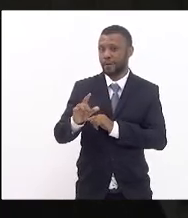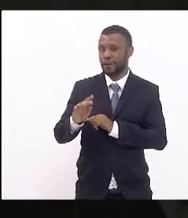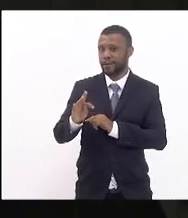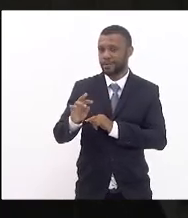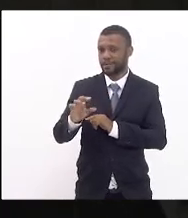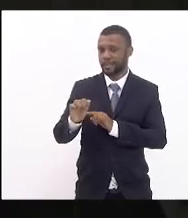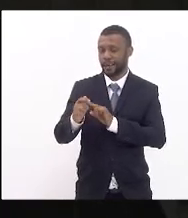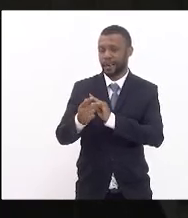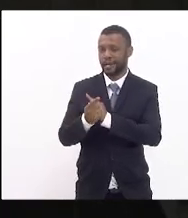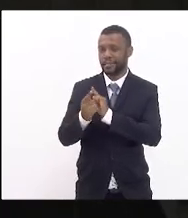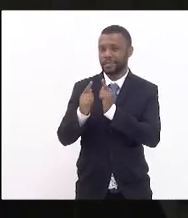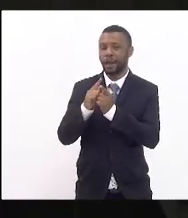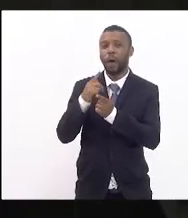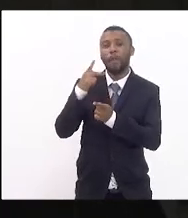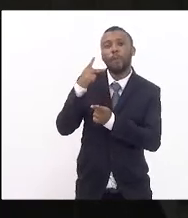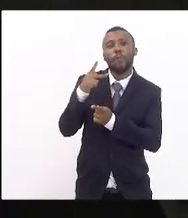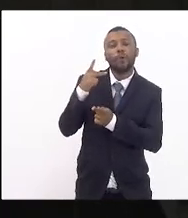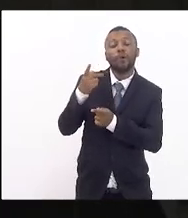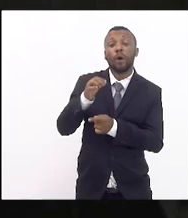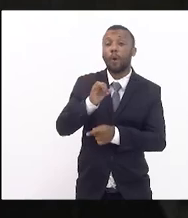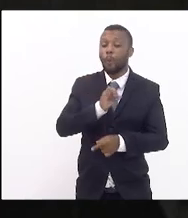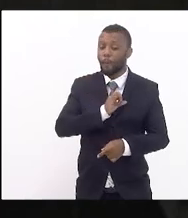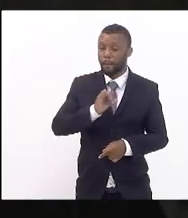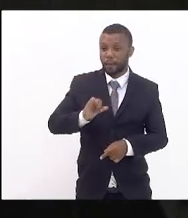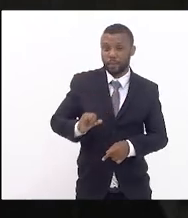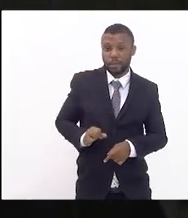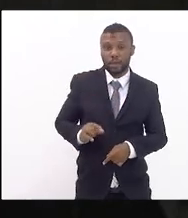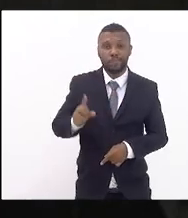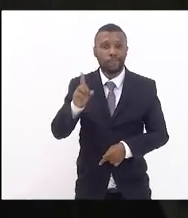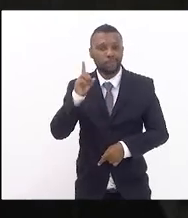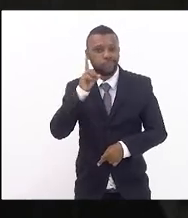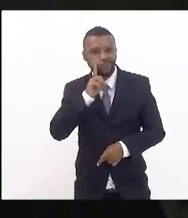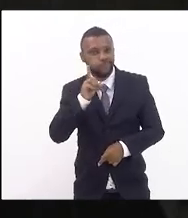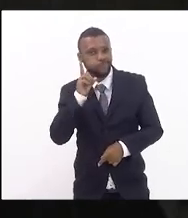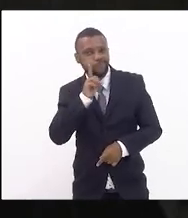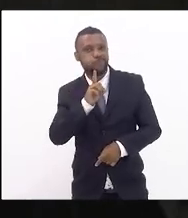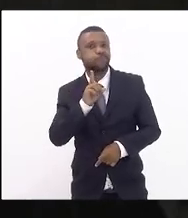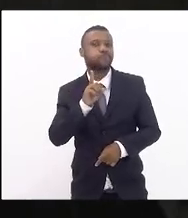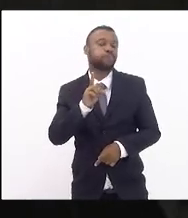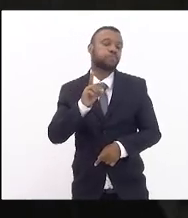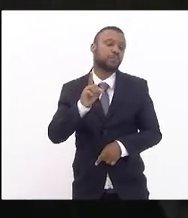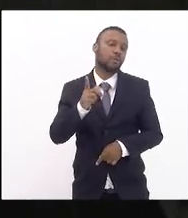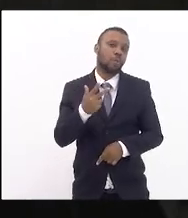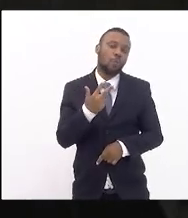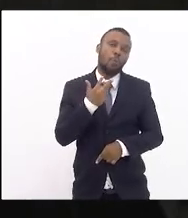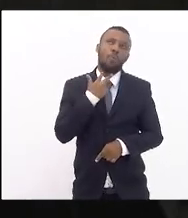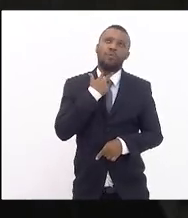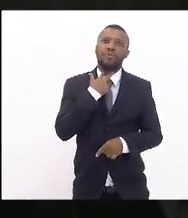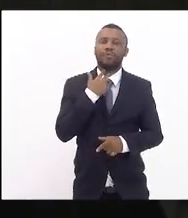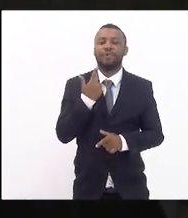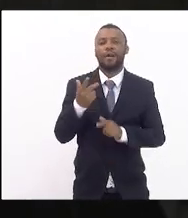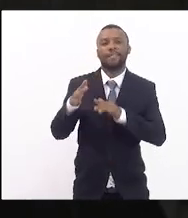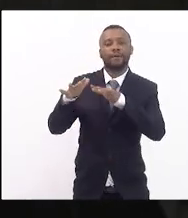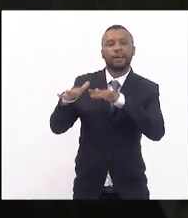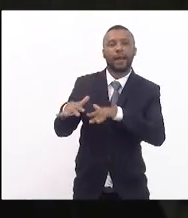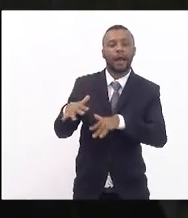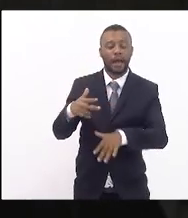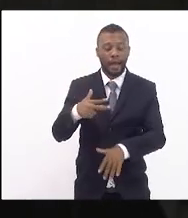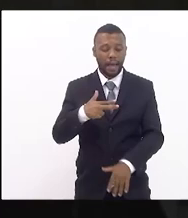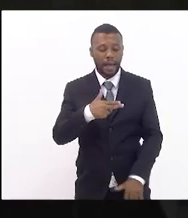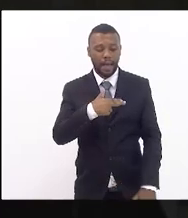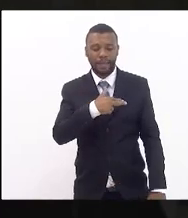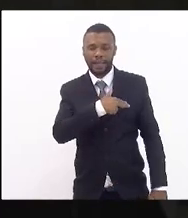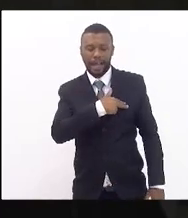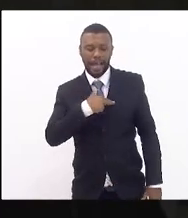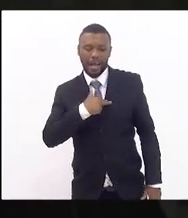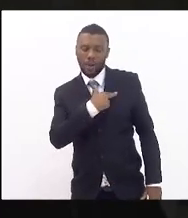geopolítica, o imperialismo americano não podia ficar na Croácia porque está na divisa